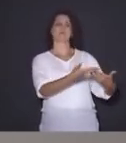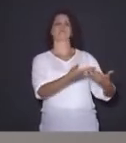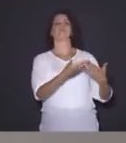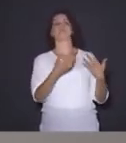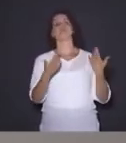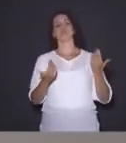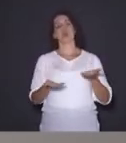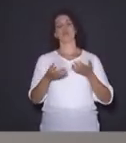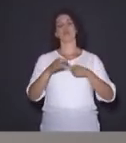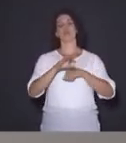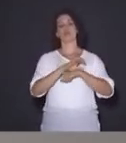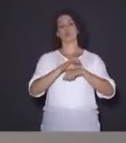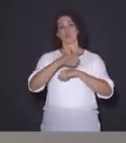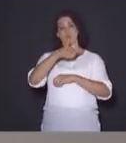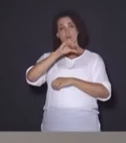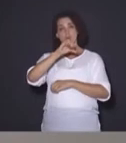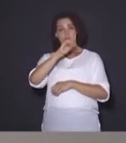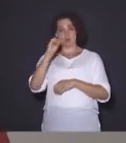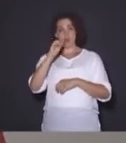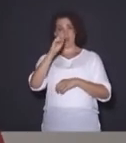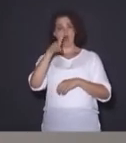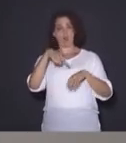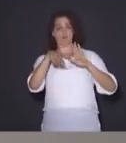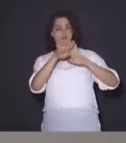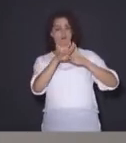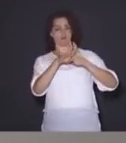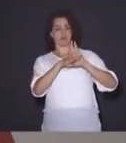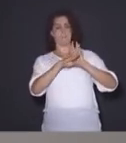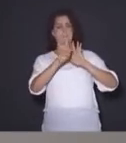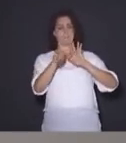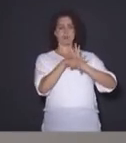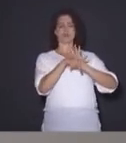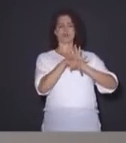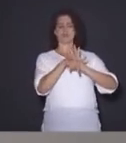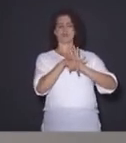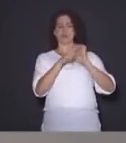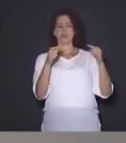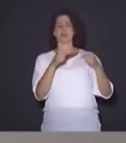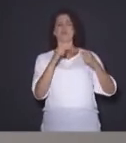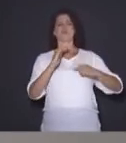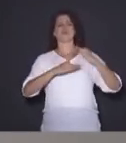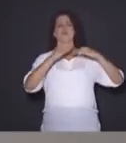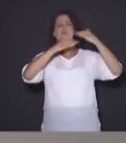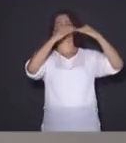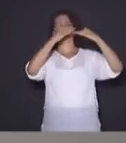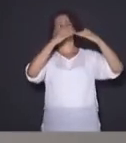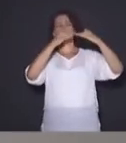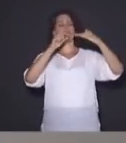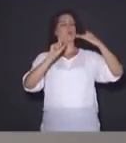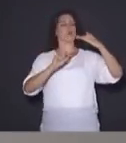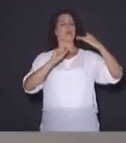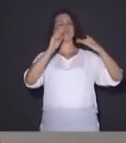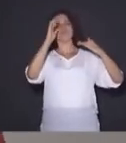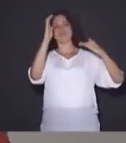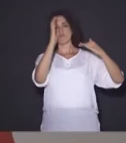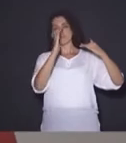ela enquanto o programa um programa de desenvolvimento reconhece que o brasil é um país